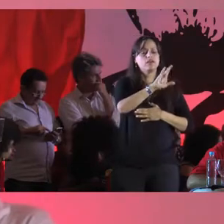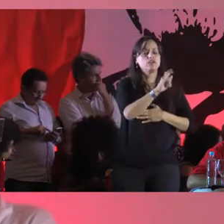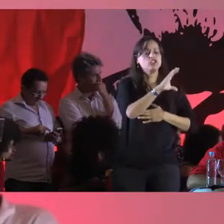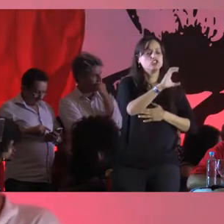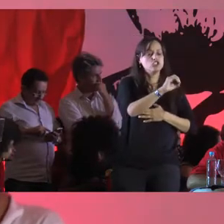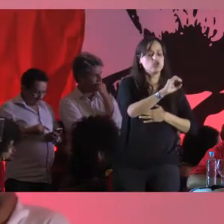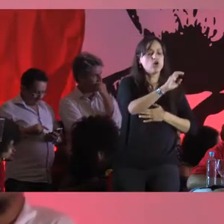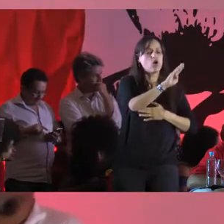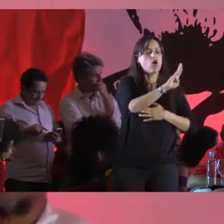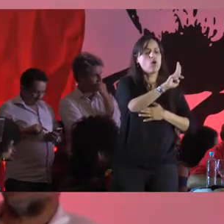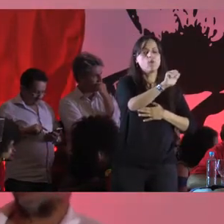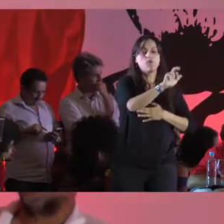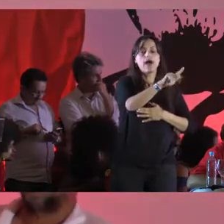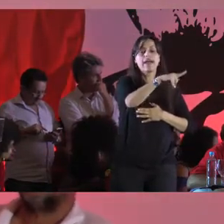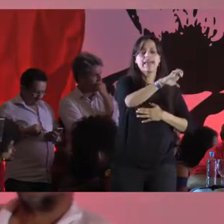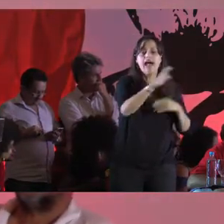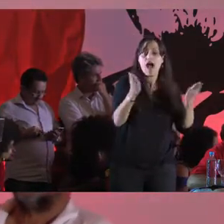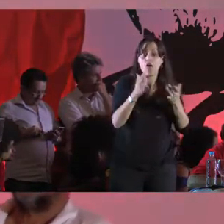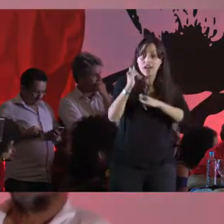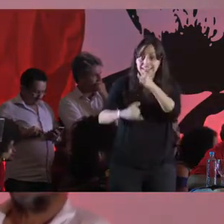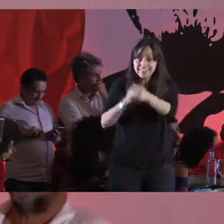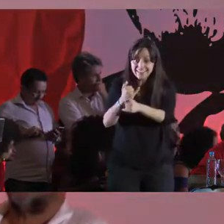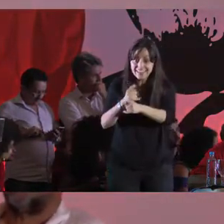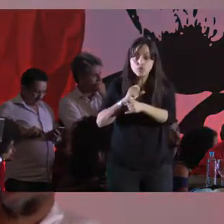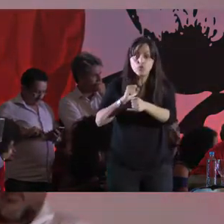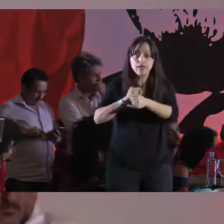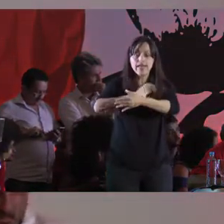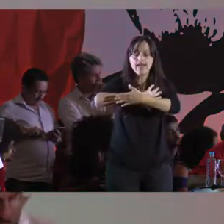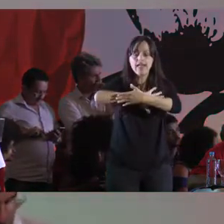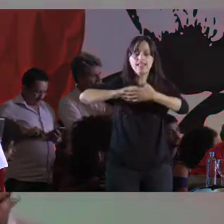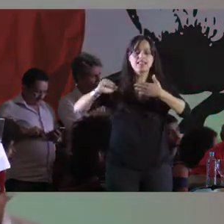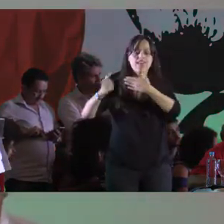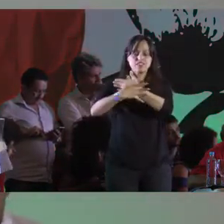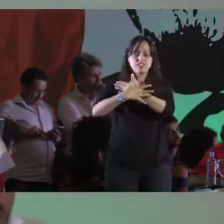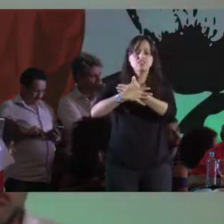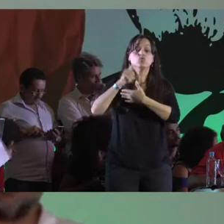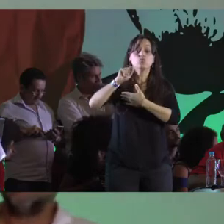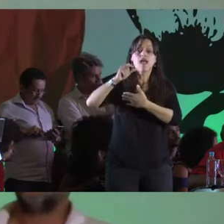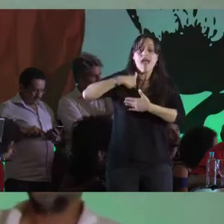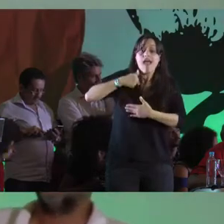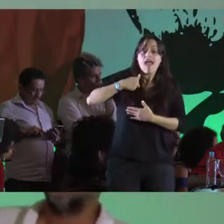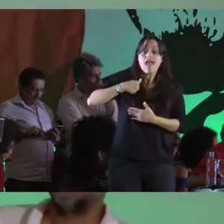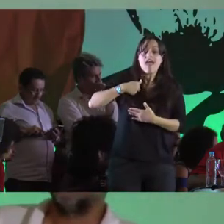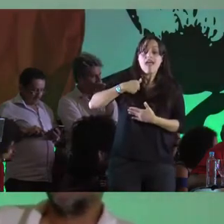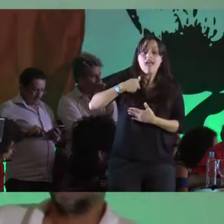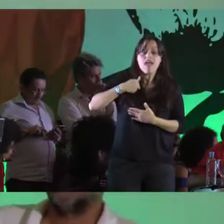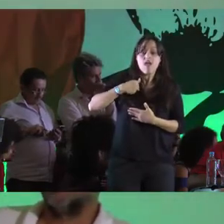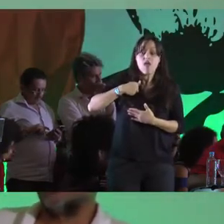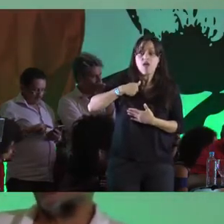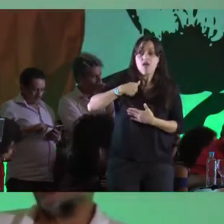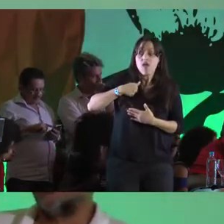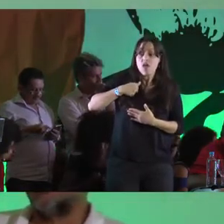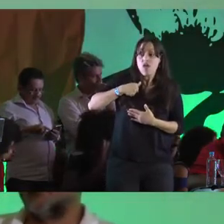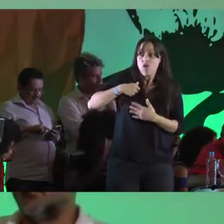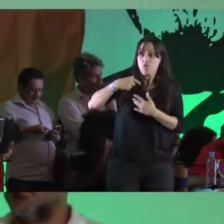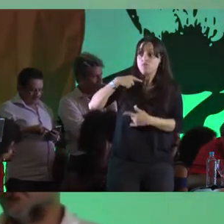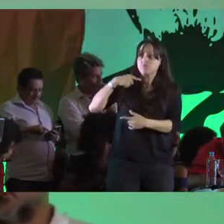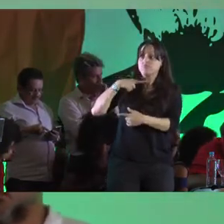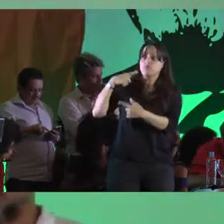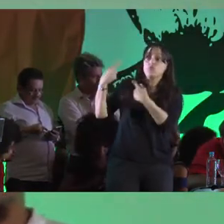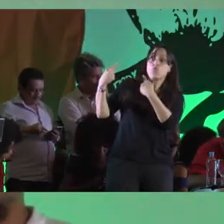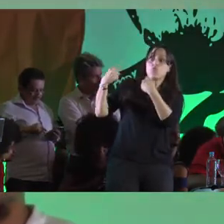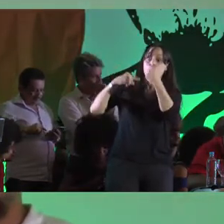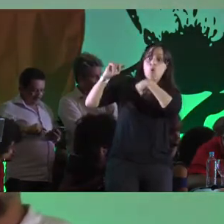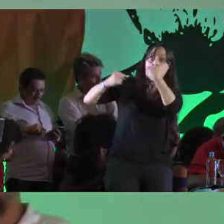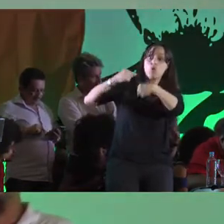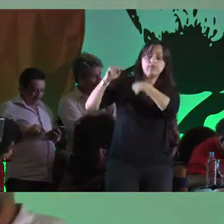eu. A única unanimidade é que nenhum partido político que quer ter candidato a